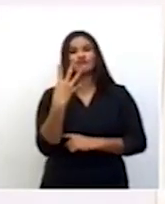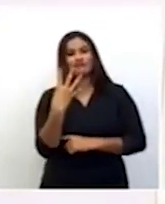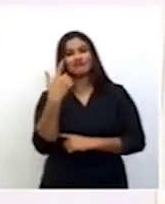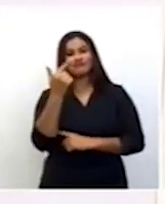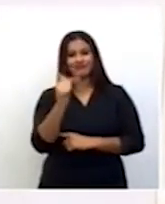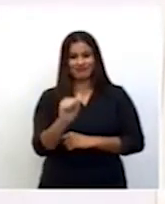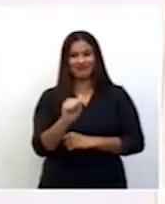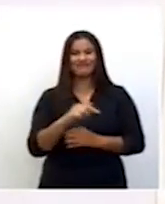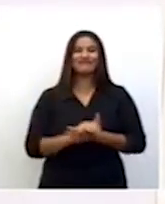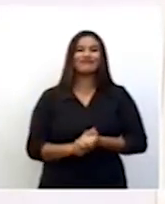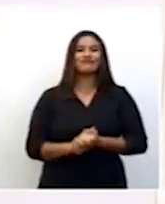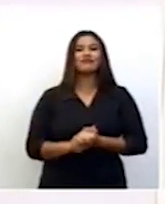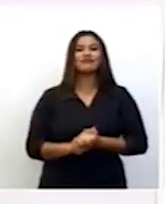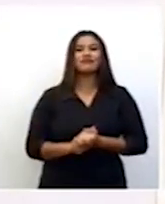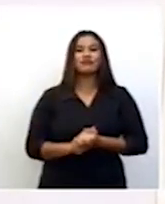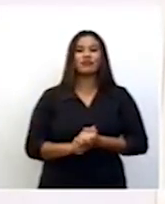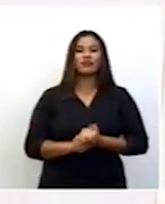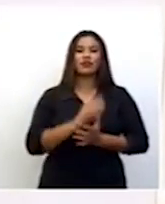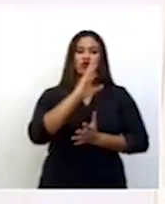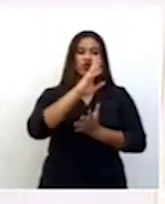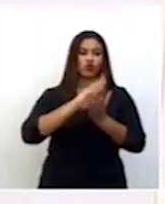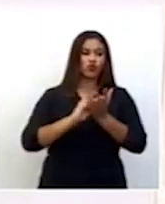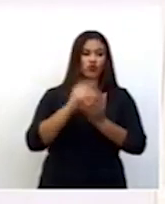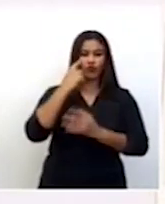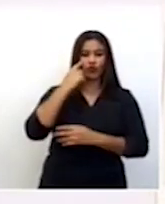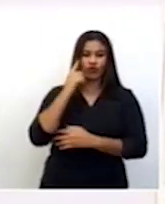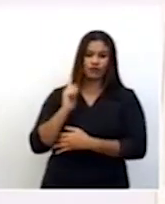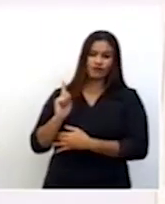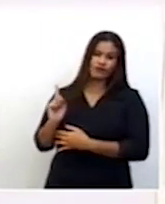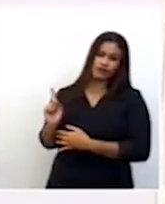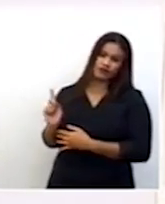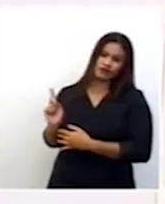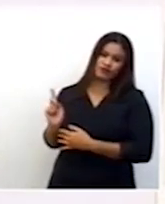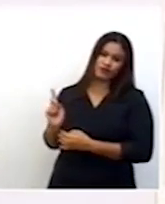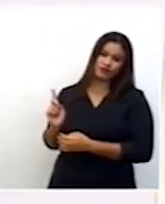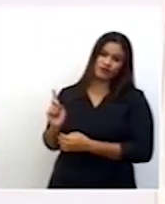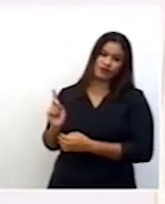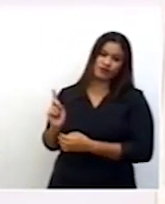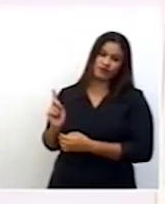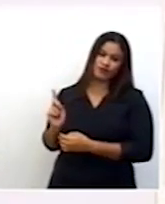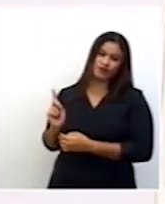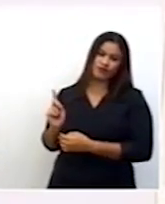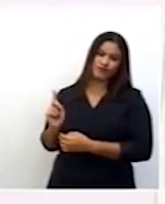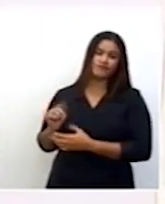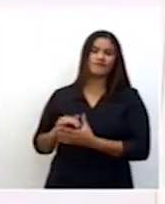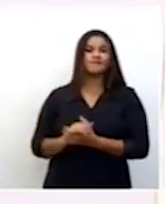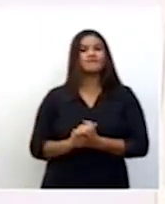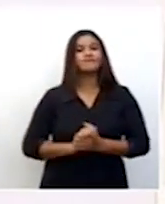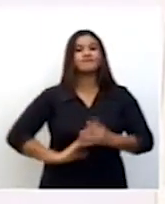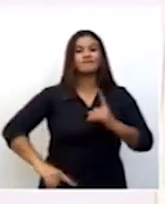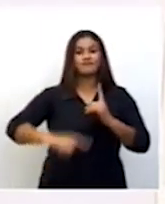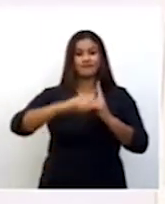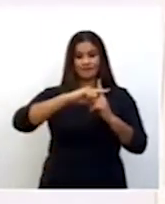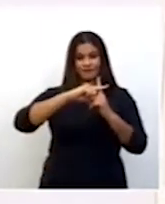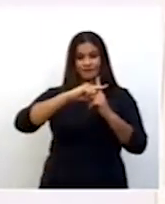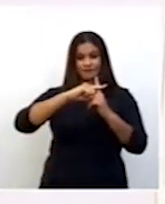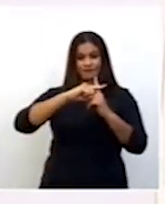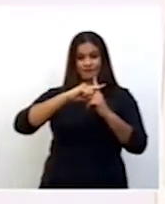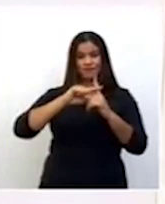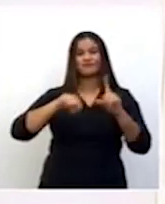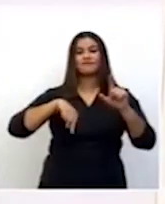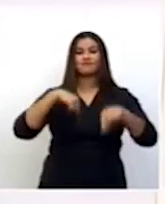para o próximo. Copia o sinal que está aqui, ó. Ó que legal. Copia o sinal. Mais. Venho para o